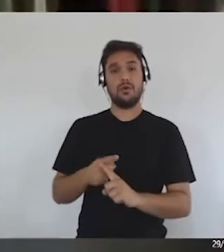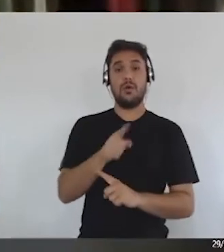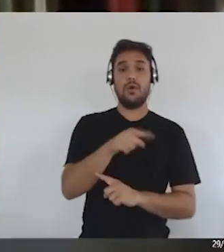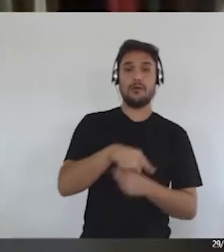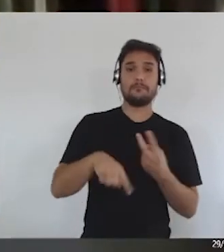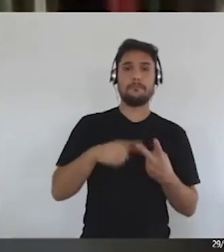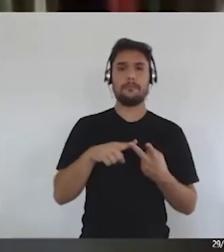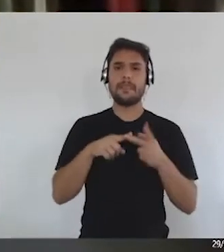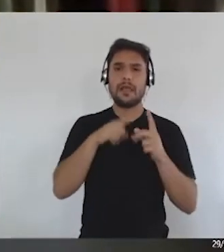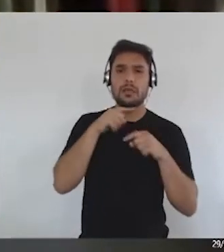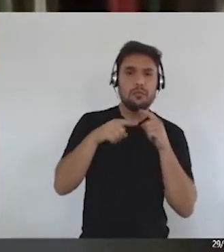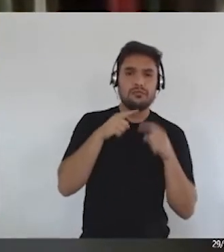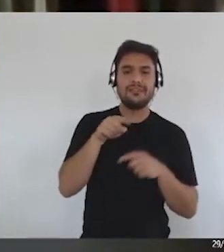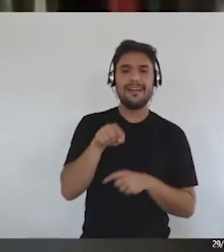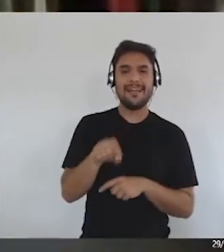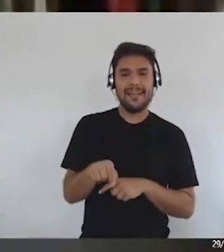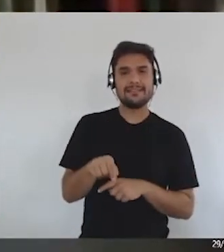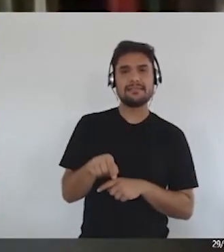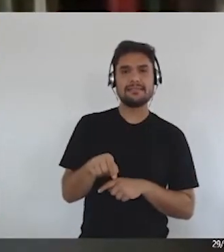dúvida, essas condições